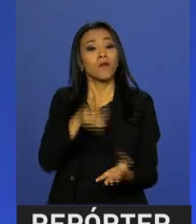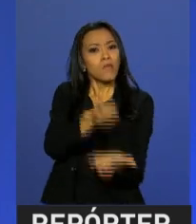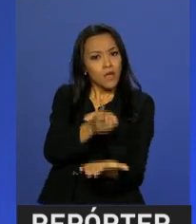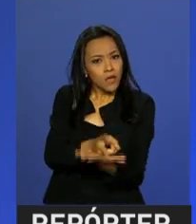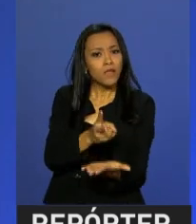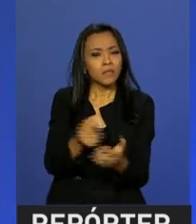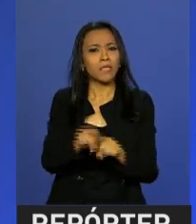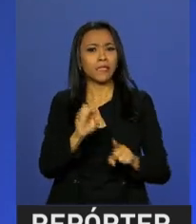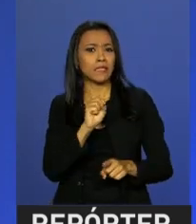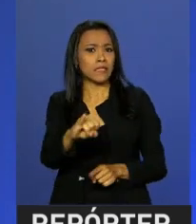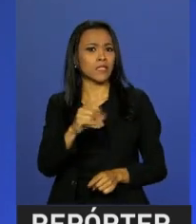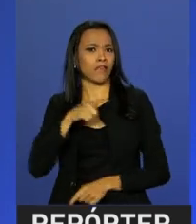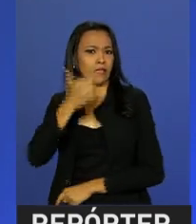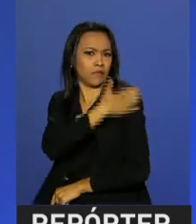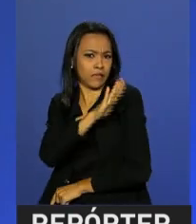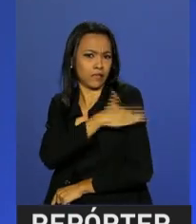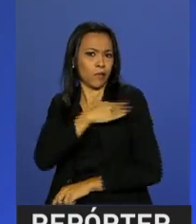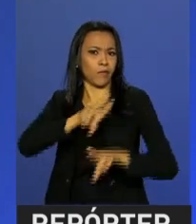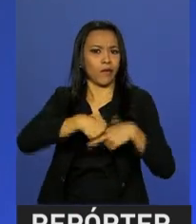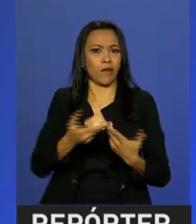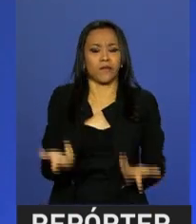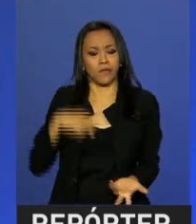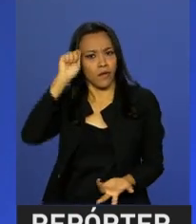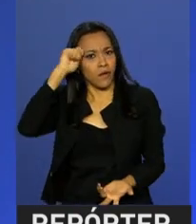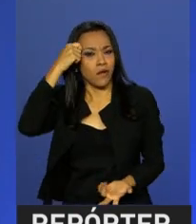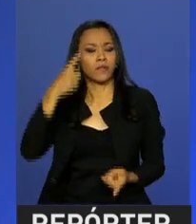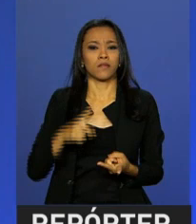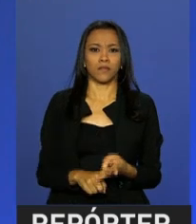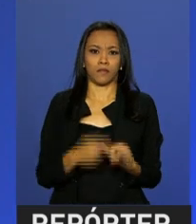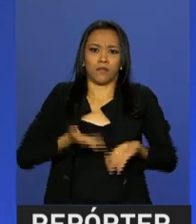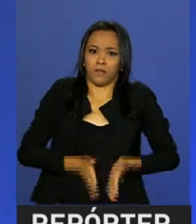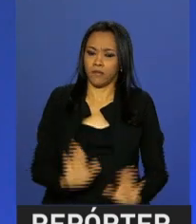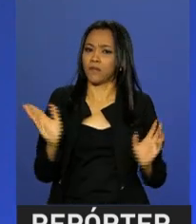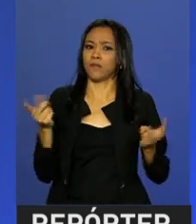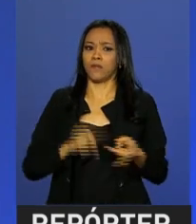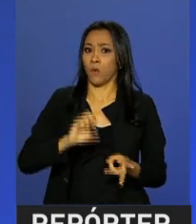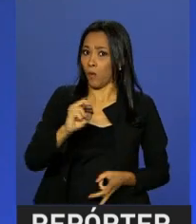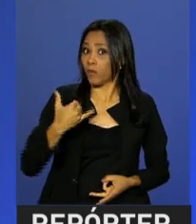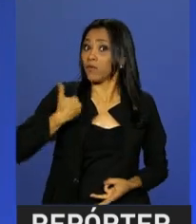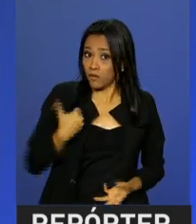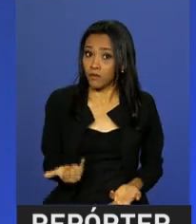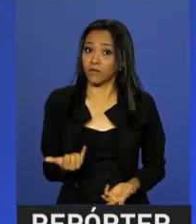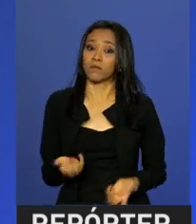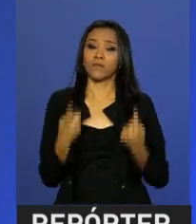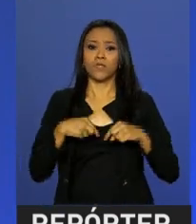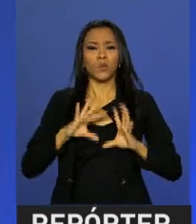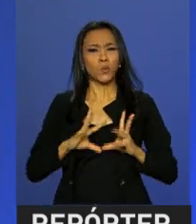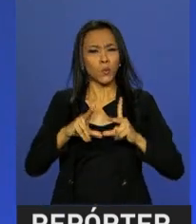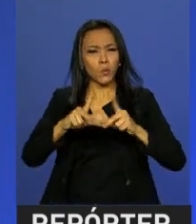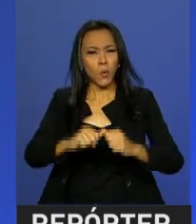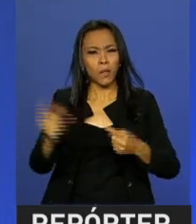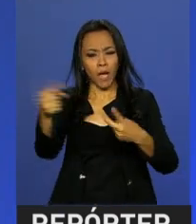Vale se houver discriminação salarial relacionada à etnia nacionalidade ou idade todas